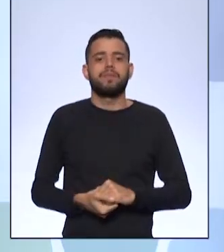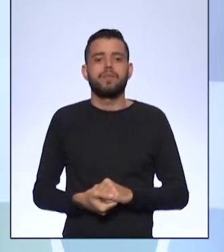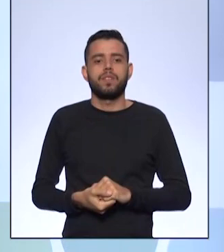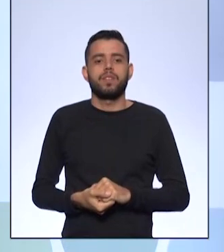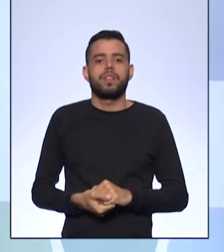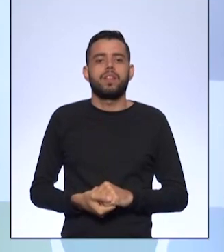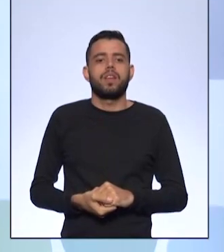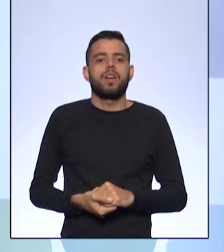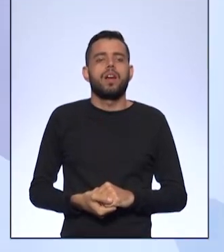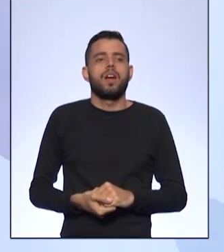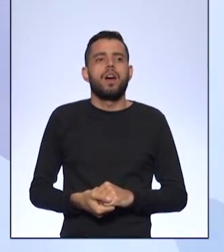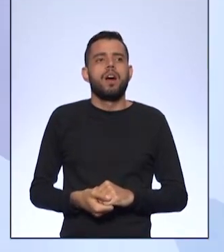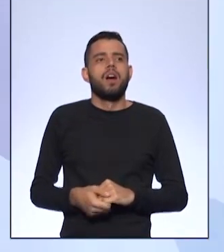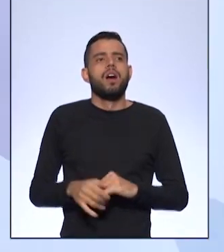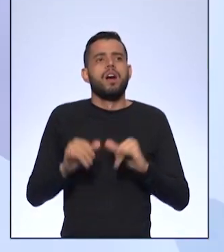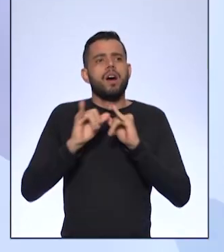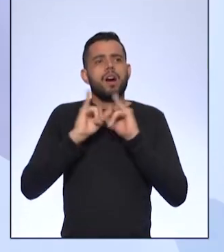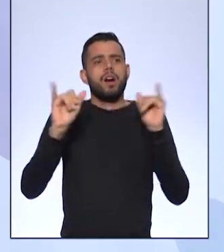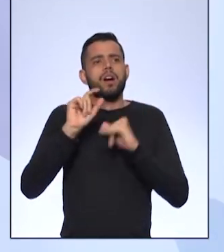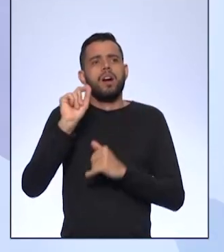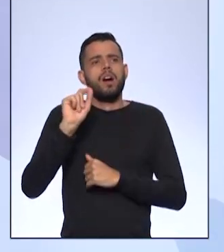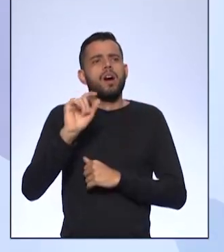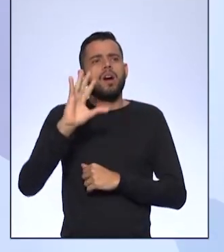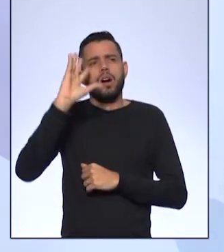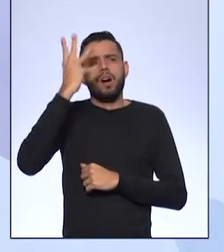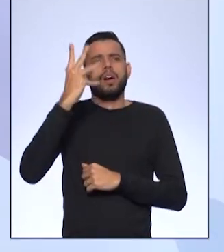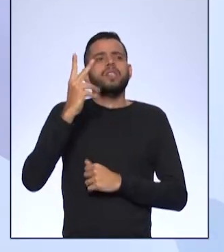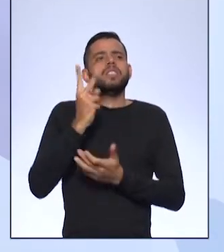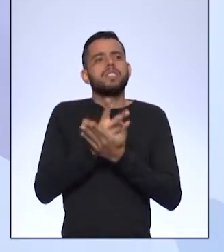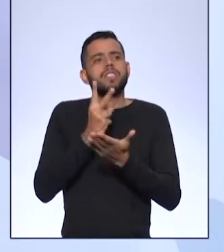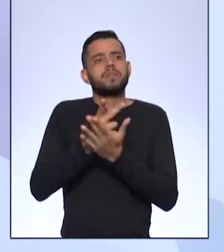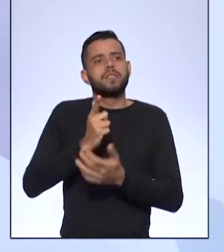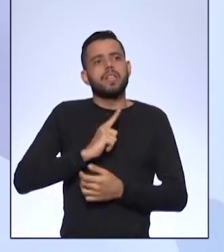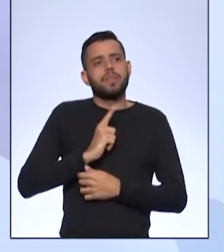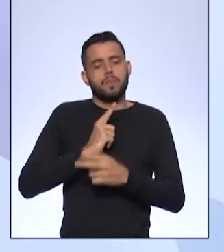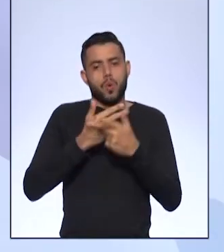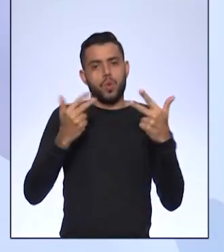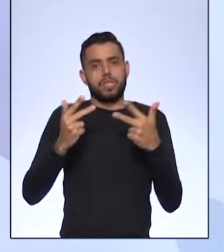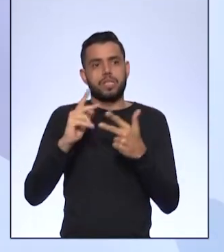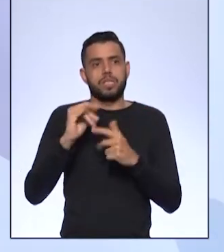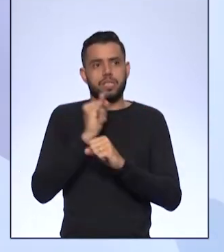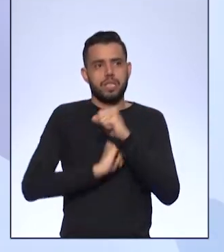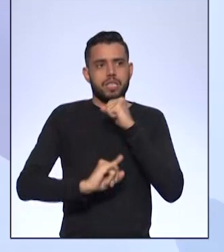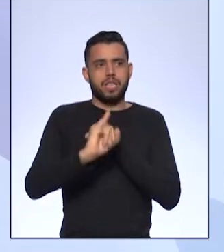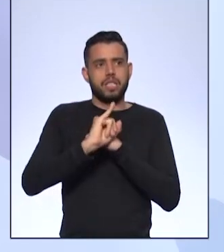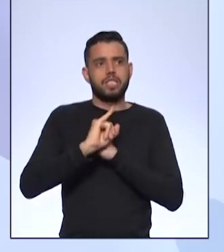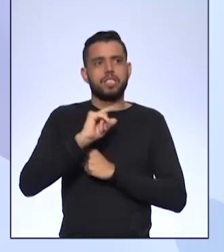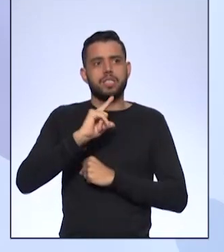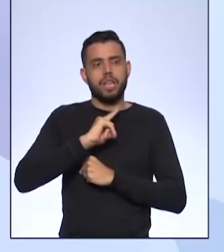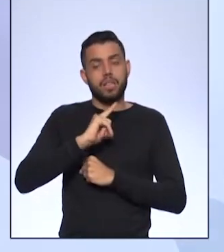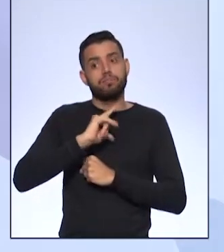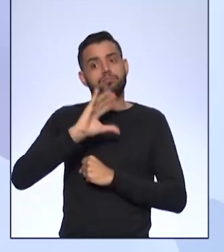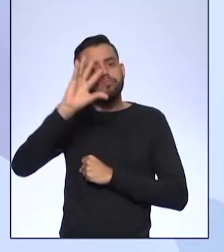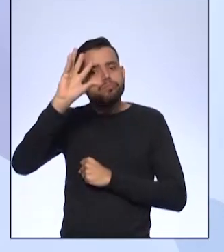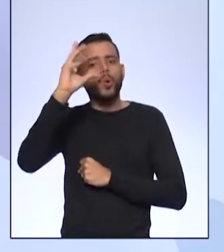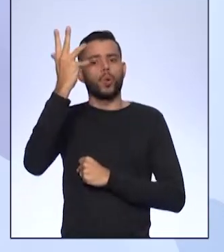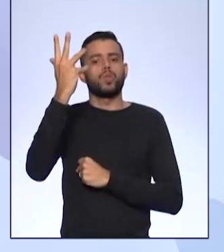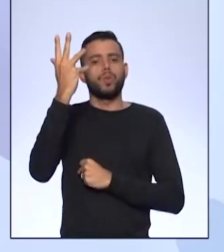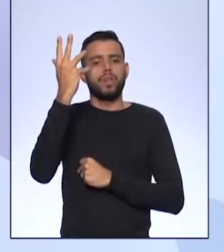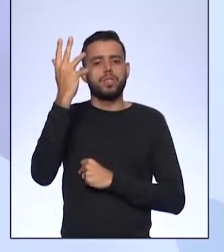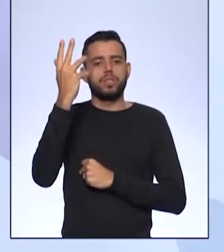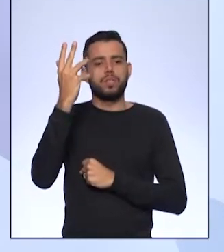assim, o nosso recadinho, na verdade, é que o que acontece? Toda vez que a gente tem alguma ação na internet, existe, sim, uma consequência, né?